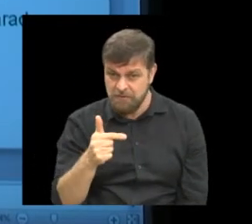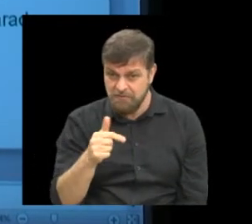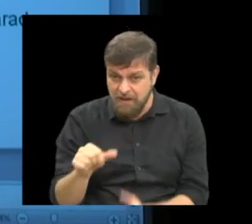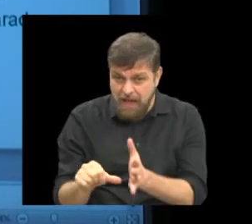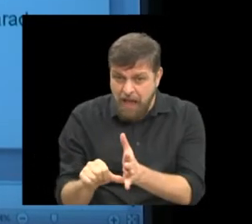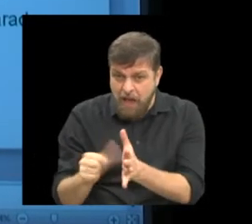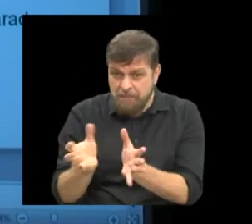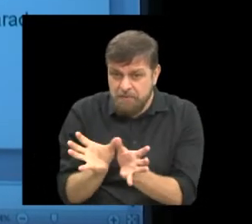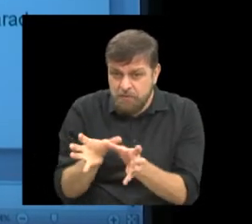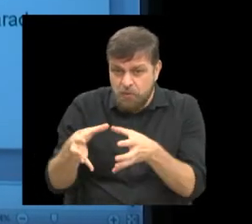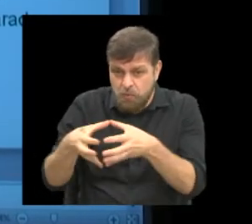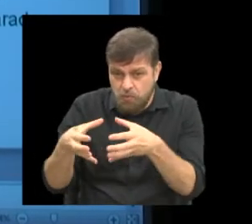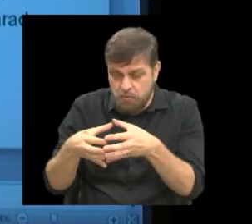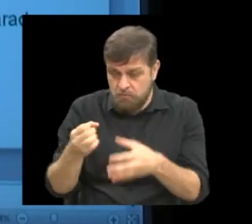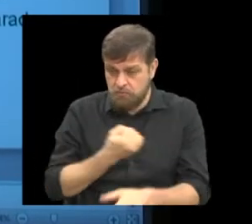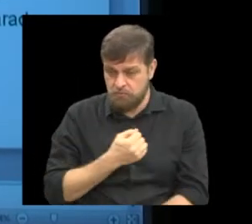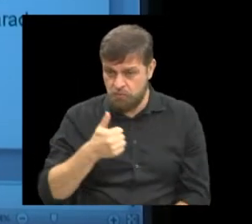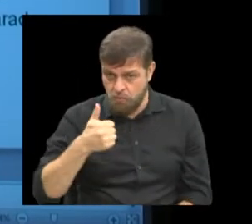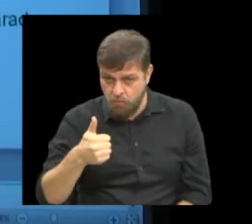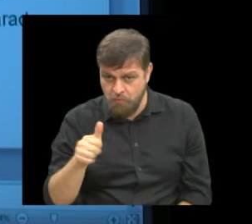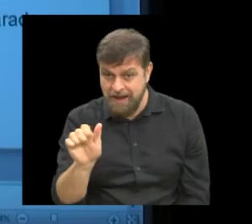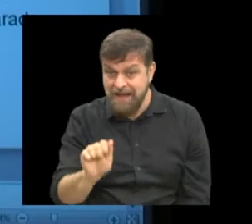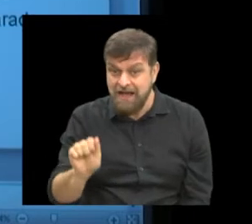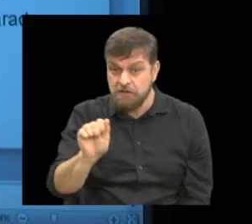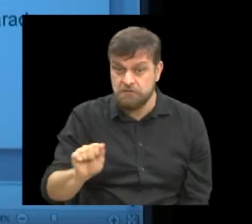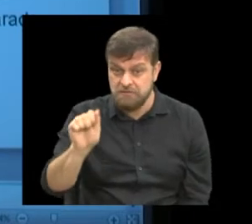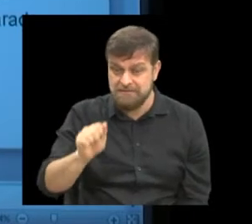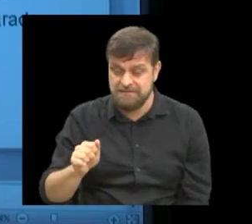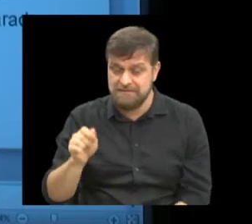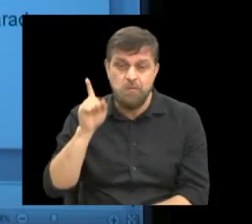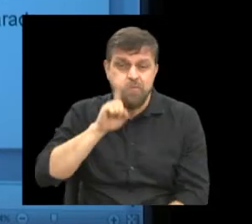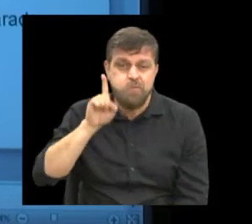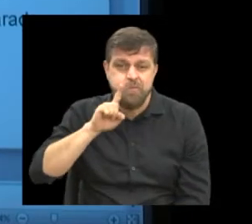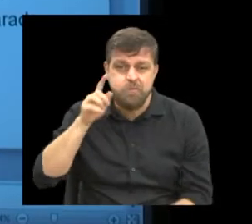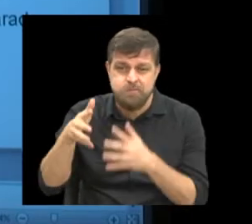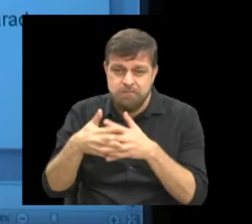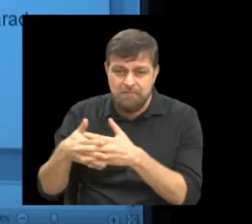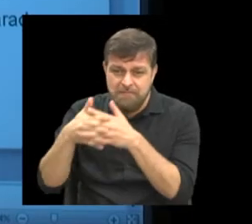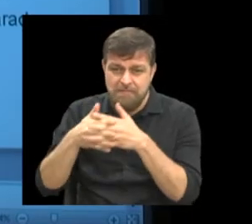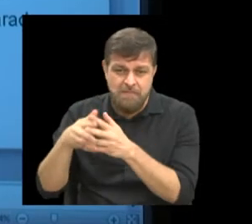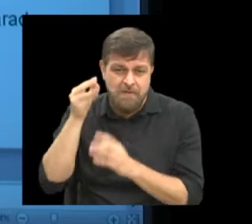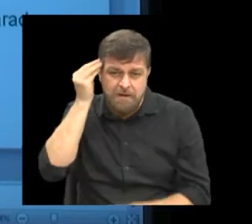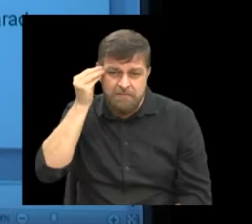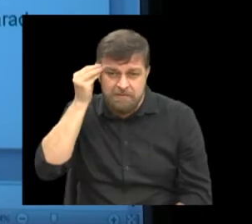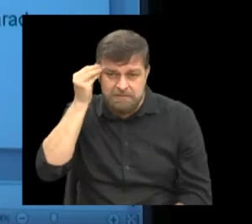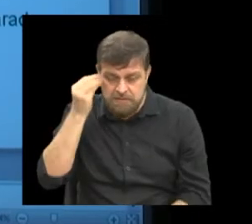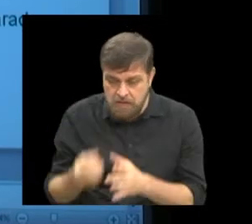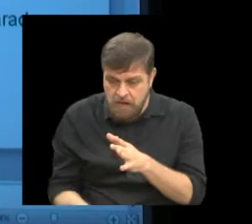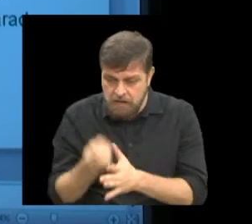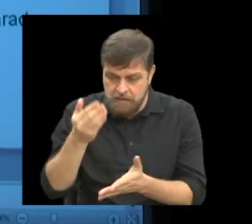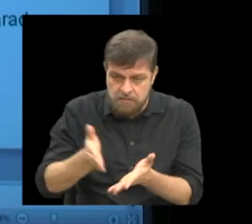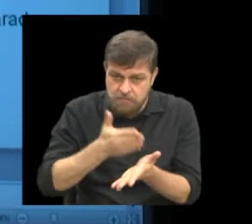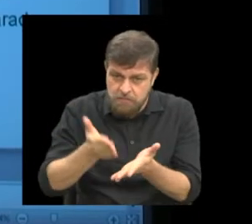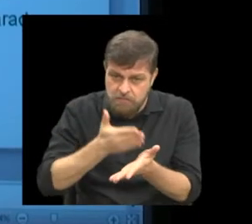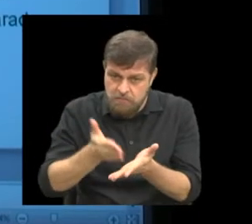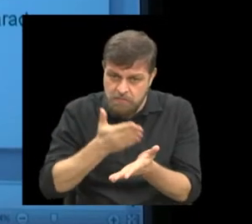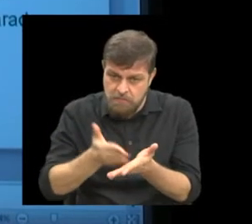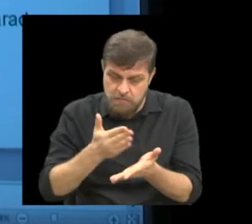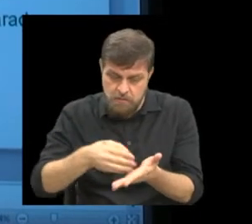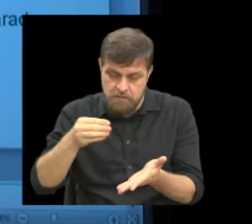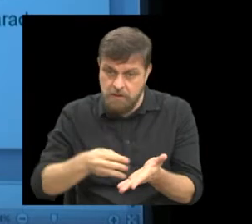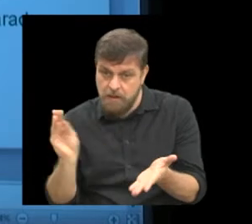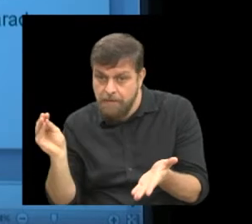primeiro DSM-1, né? A Associação Americana de Psiquiatria, publica a primeira edição do Manual Diagnóstico e Estatístico de